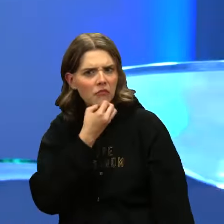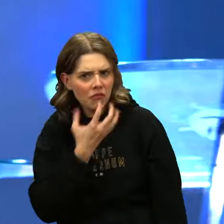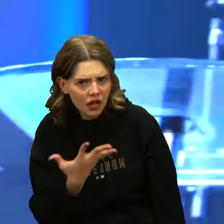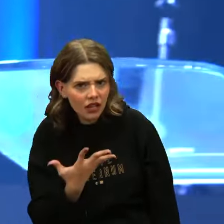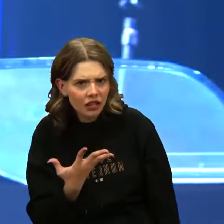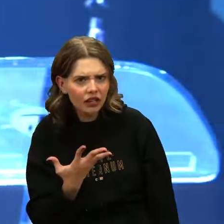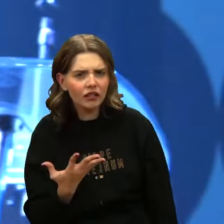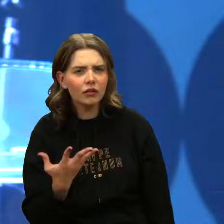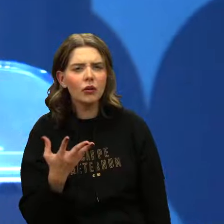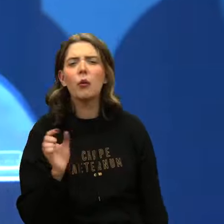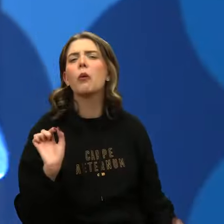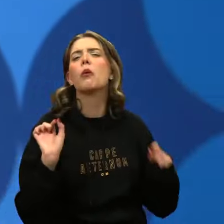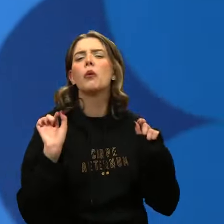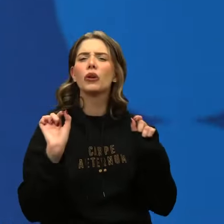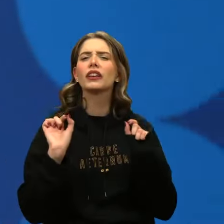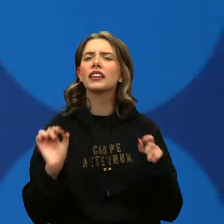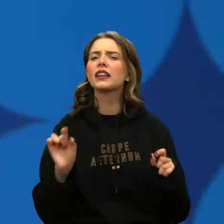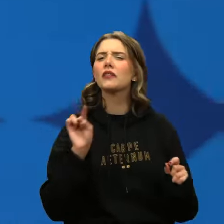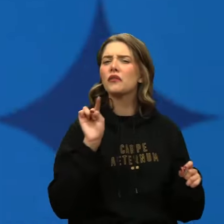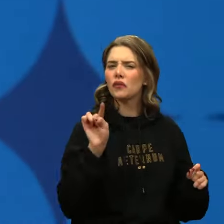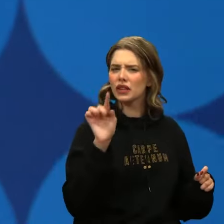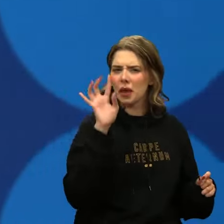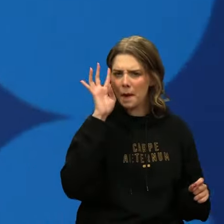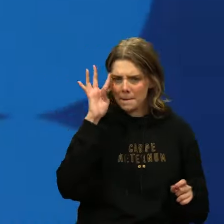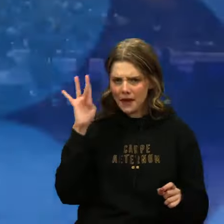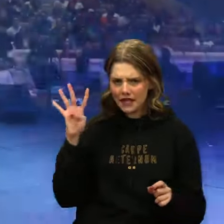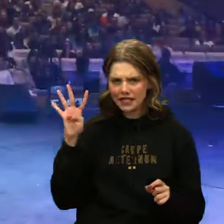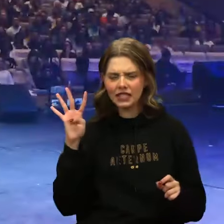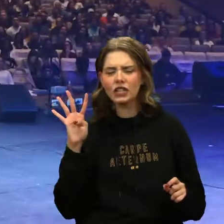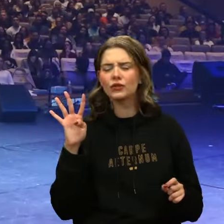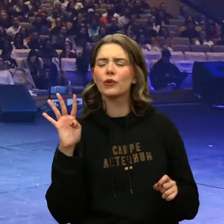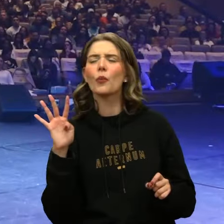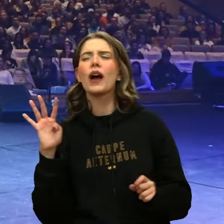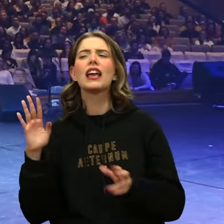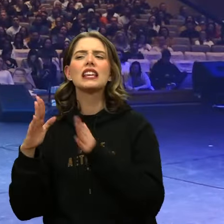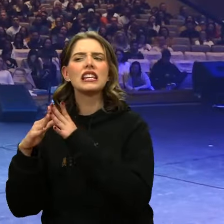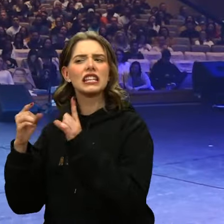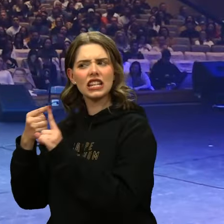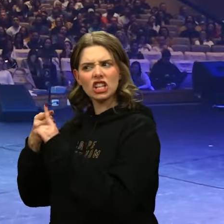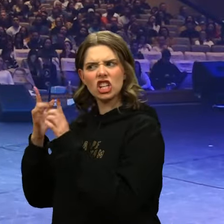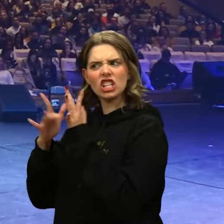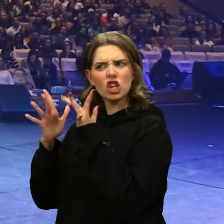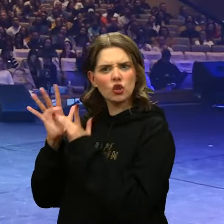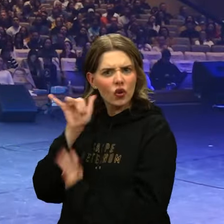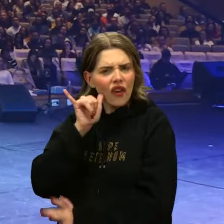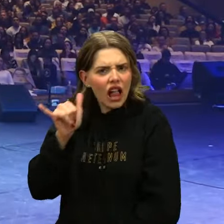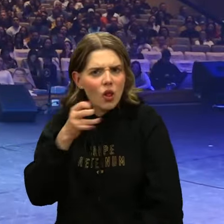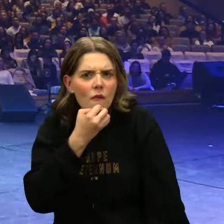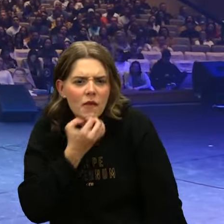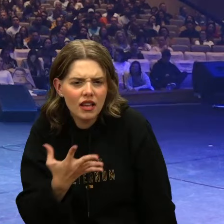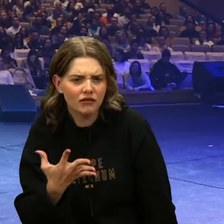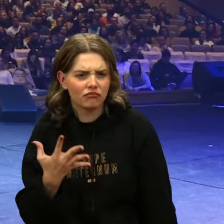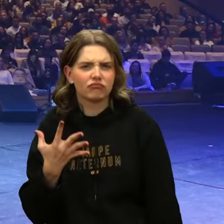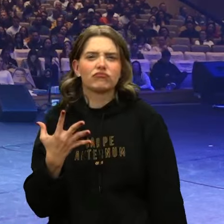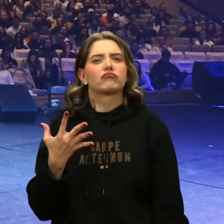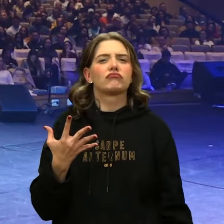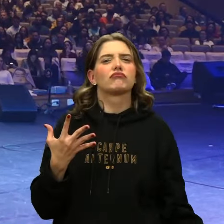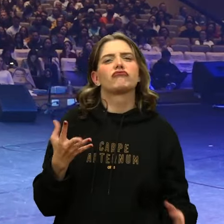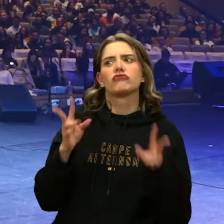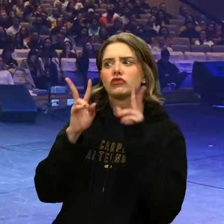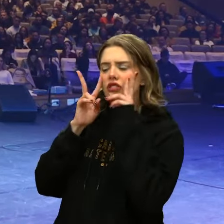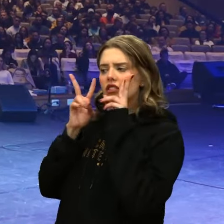concepção, o que é uma igreja elogiável? Qual que é o formato? Como que você consegue olhar